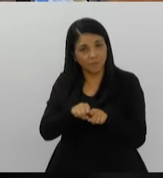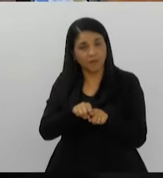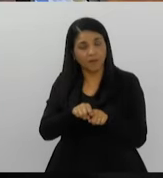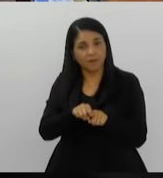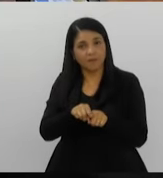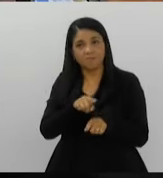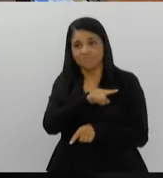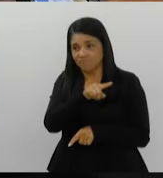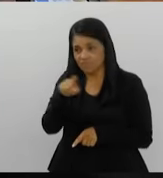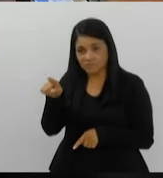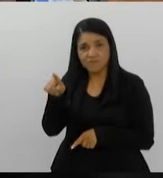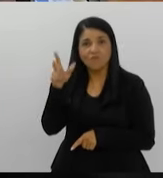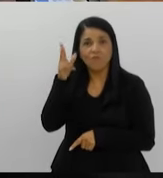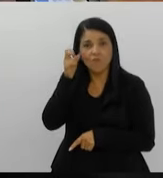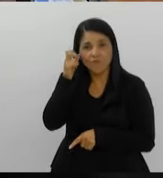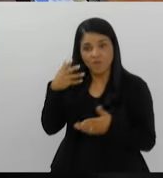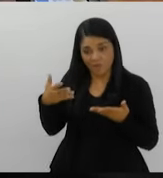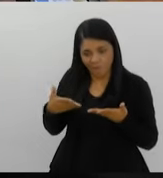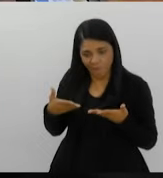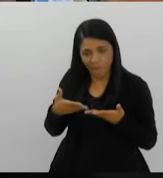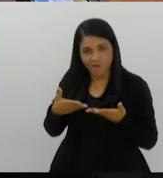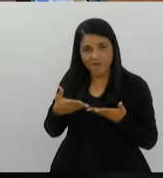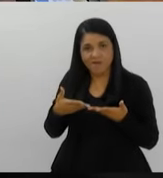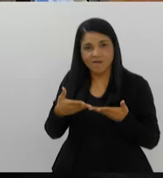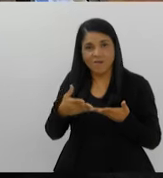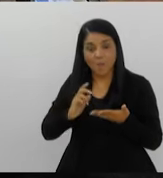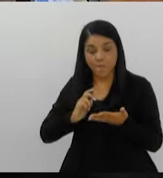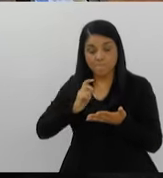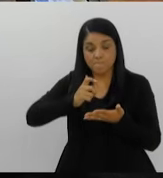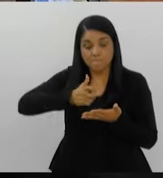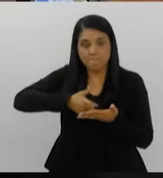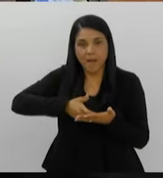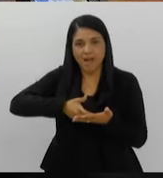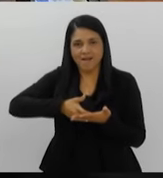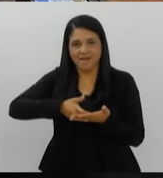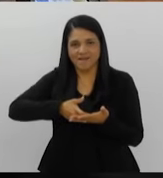vocês vão ouvir agora como que é feito o pagamento